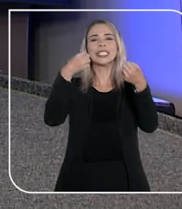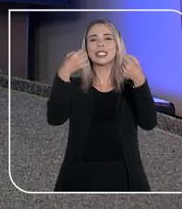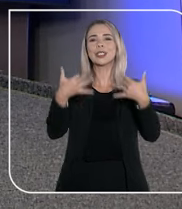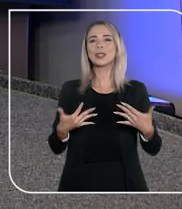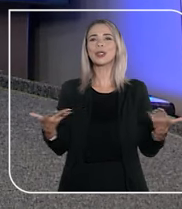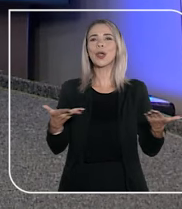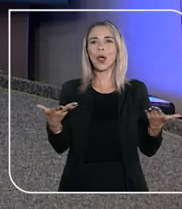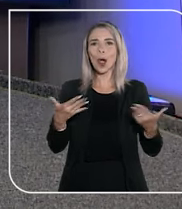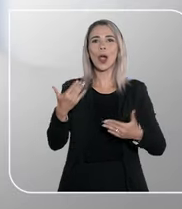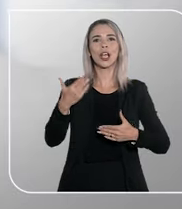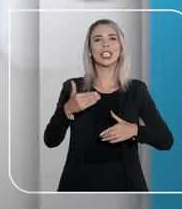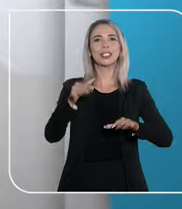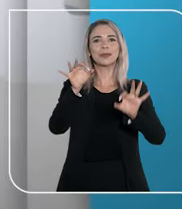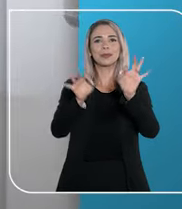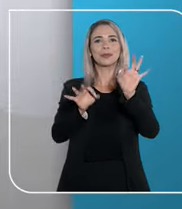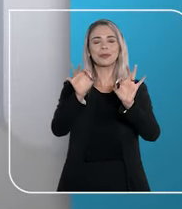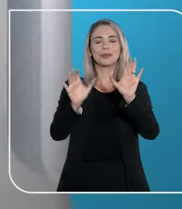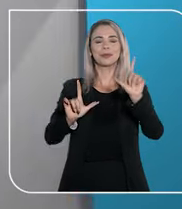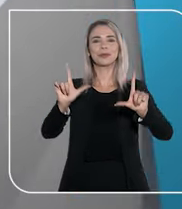Entender Direito de hoje.